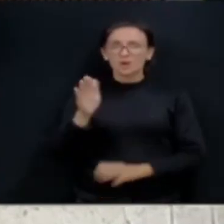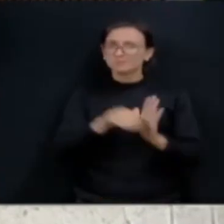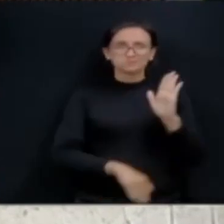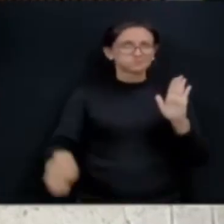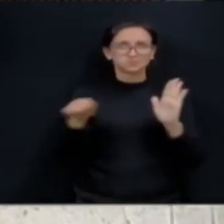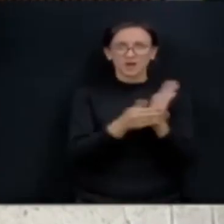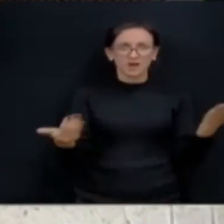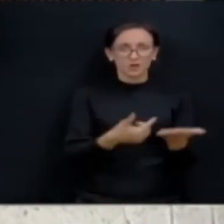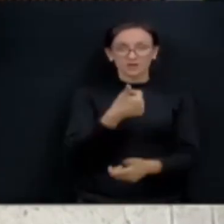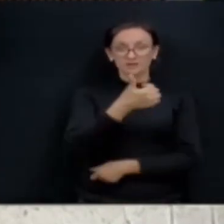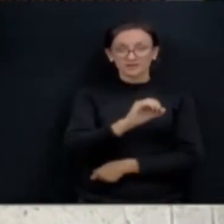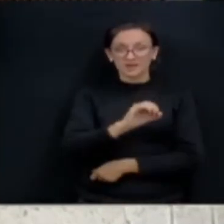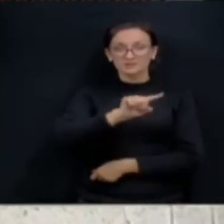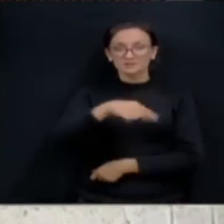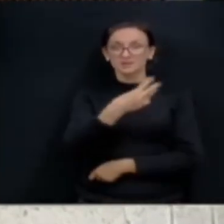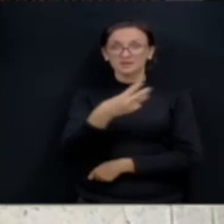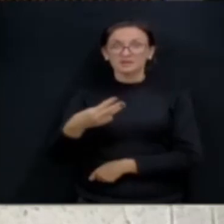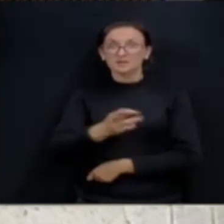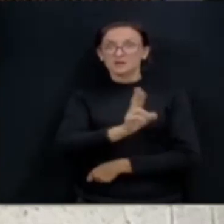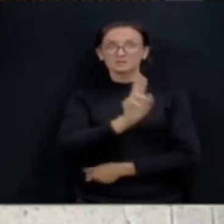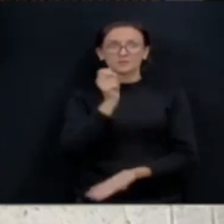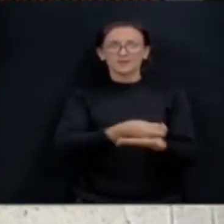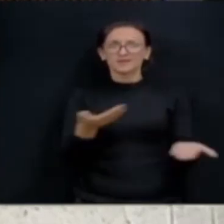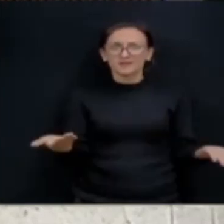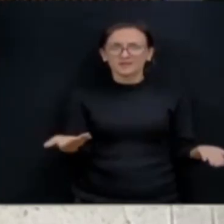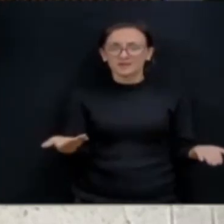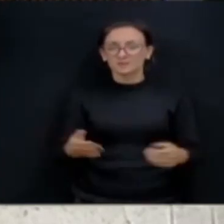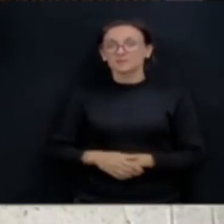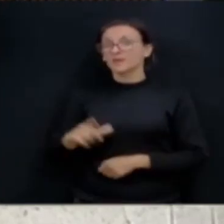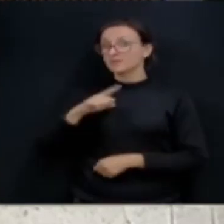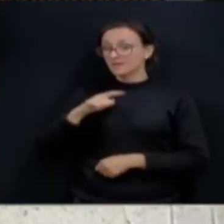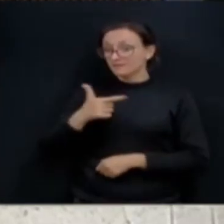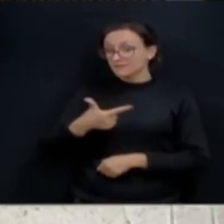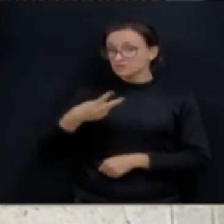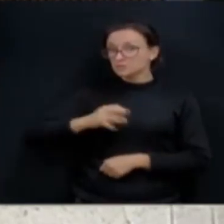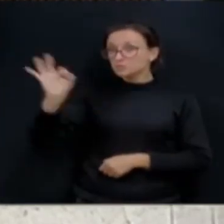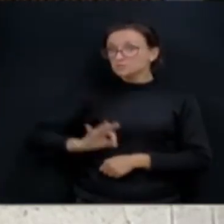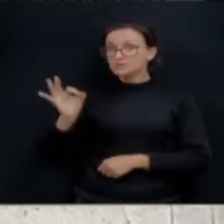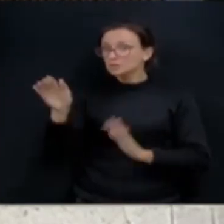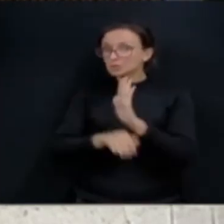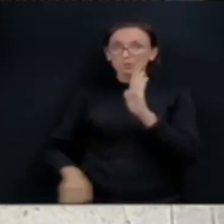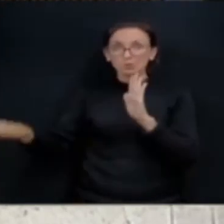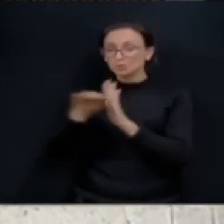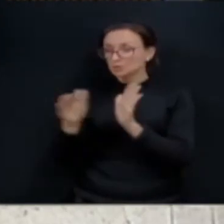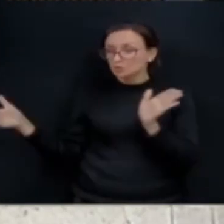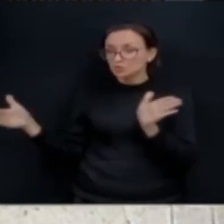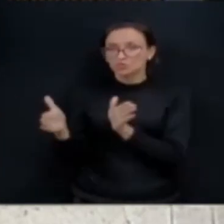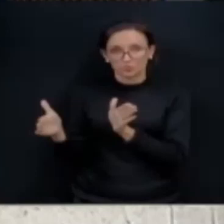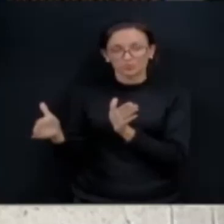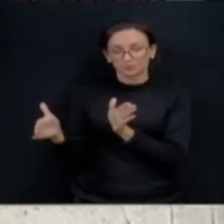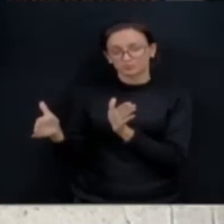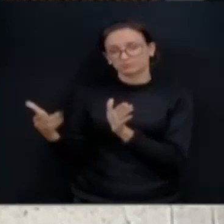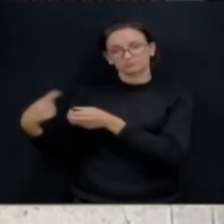passado a modelagem dessa forma. 23% no lote 2. A praça de São José dos Pinhais, que